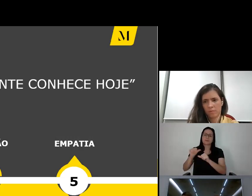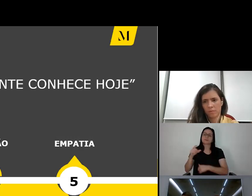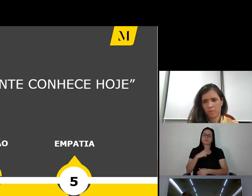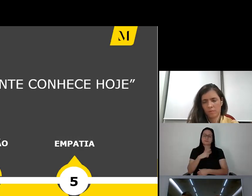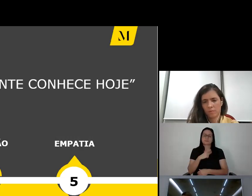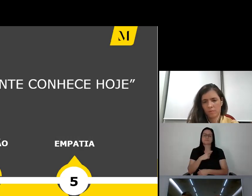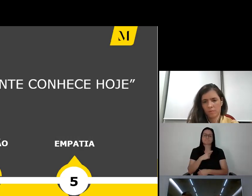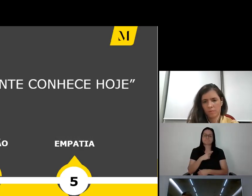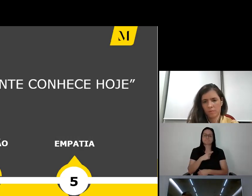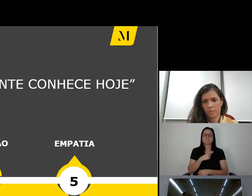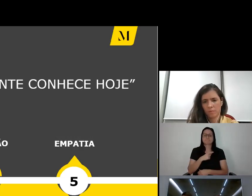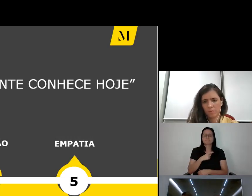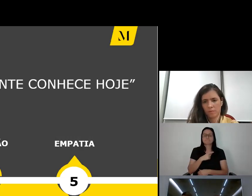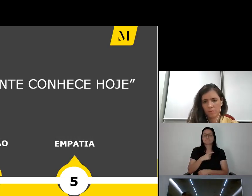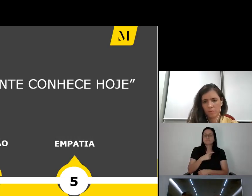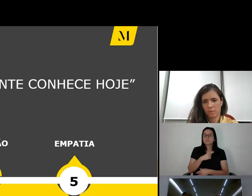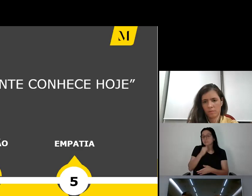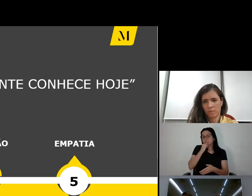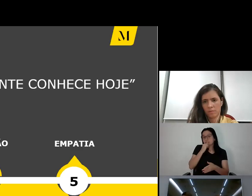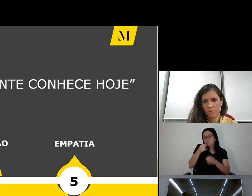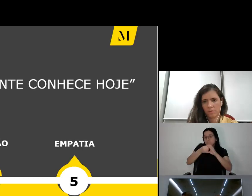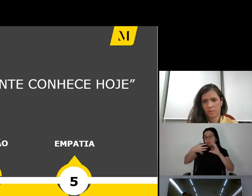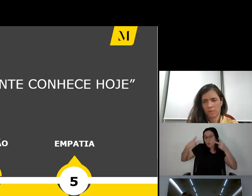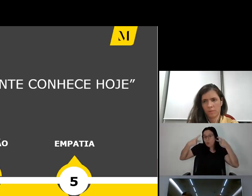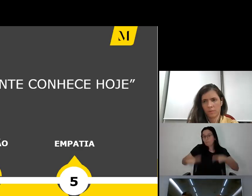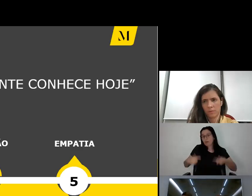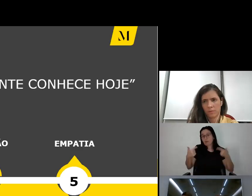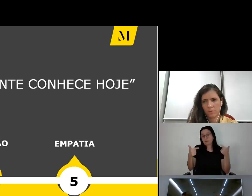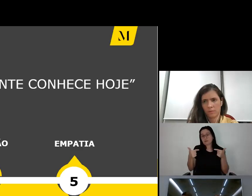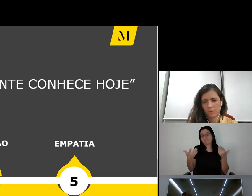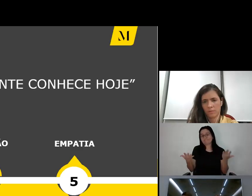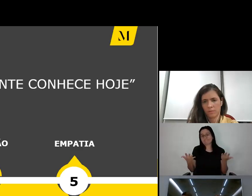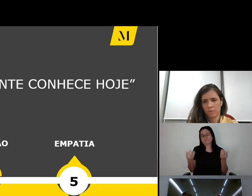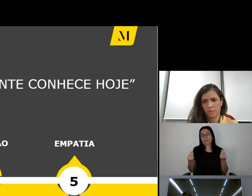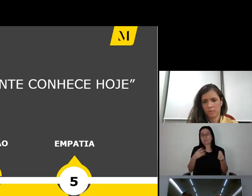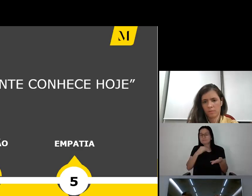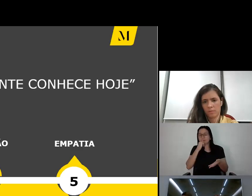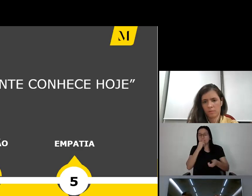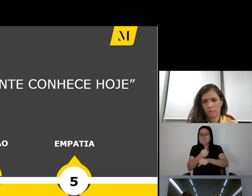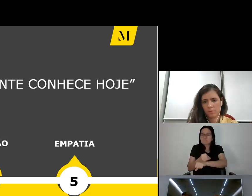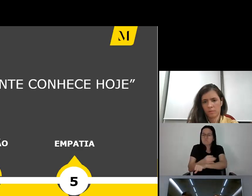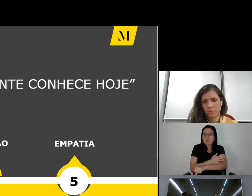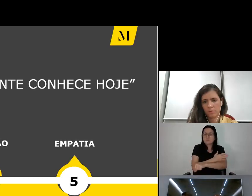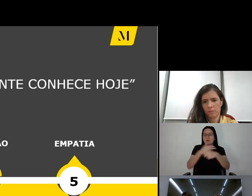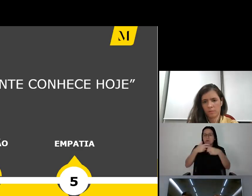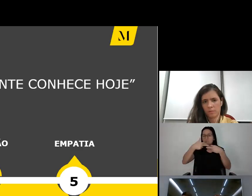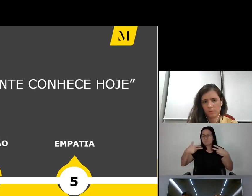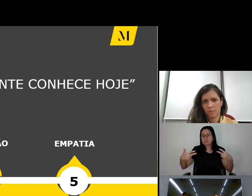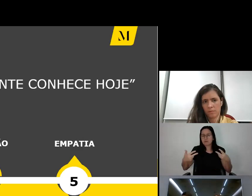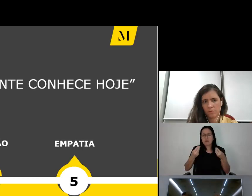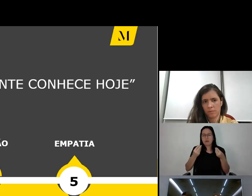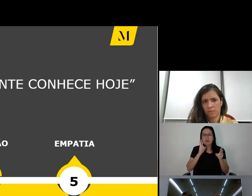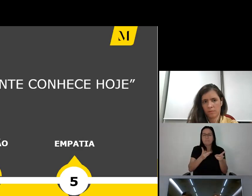características humanas, né? Enfim, da empatia, da inteligência emocional, dificilmente ele vai